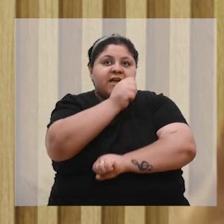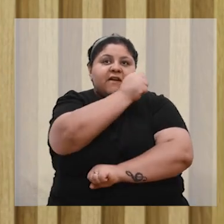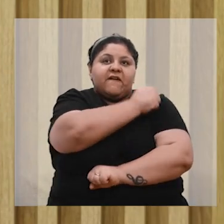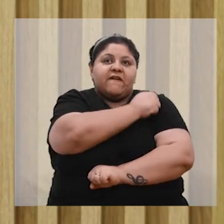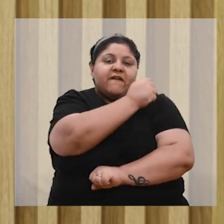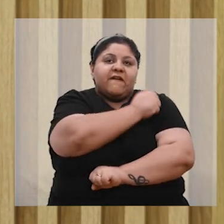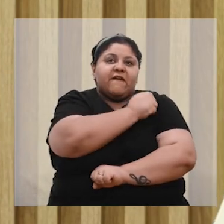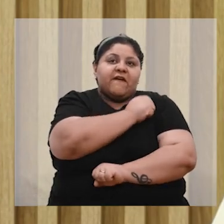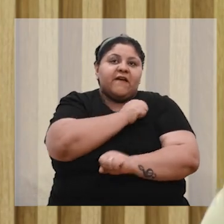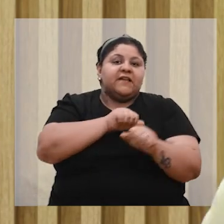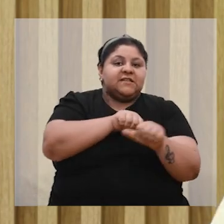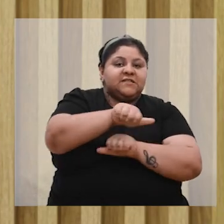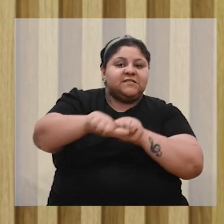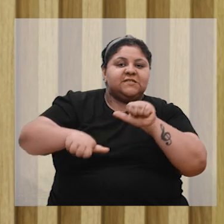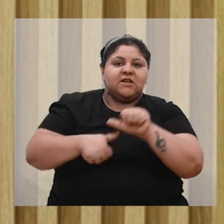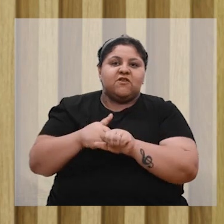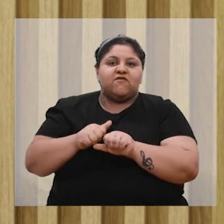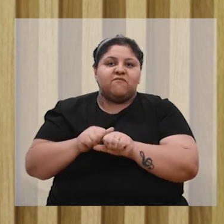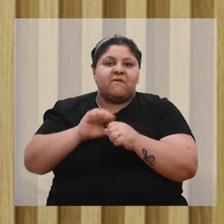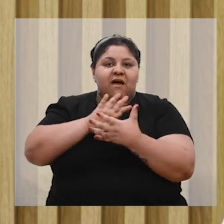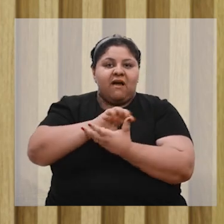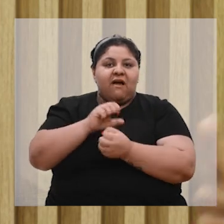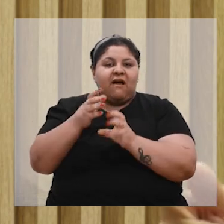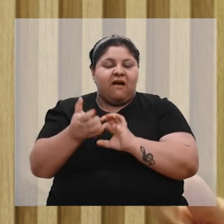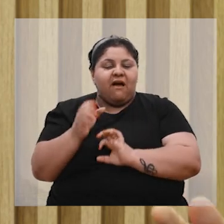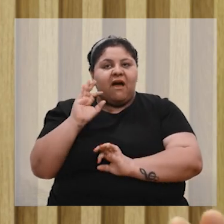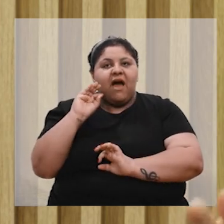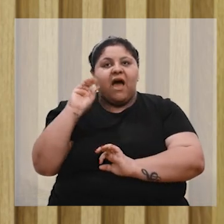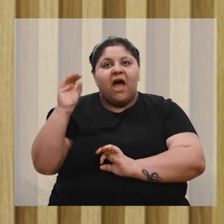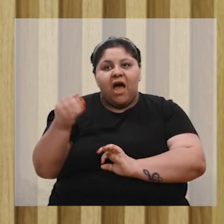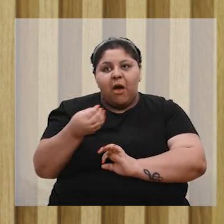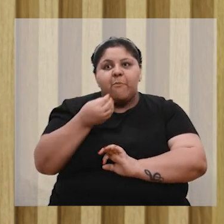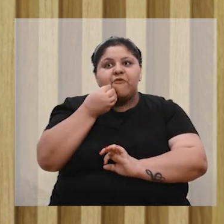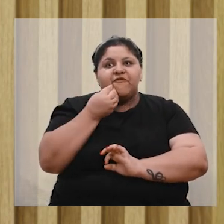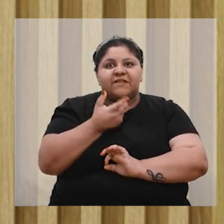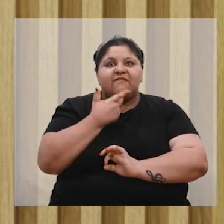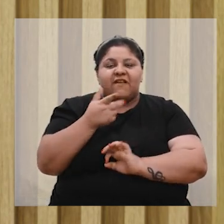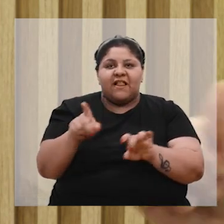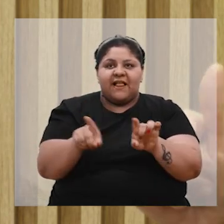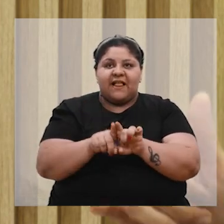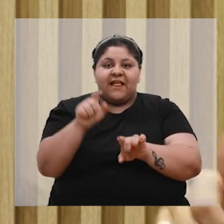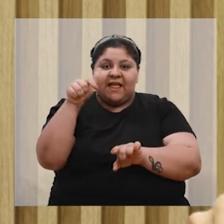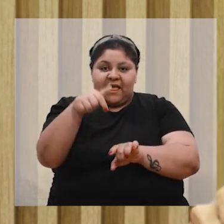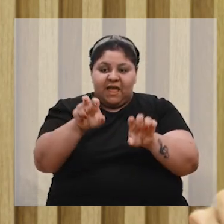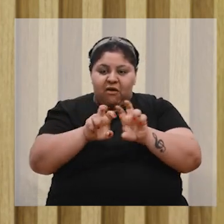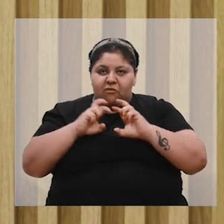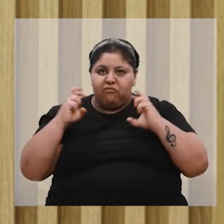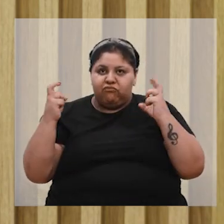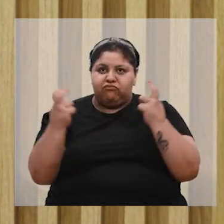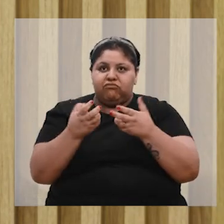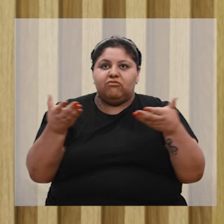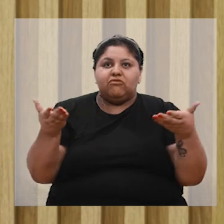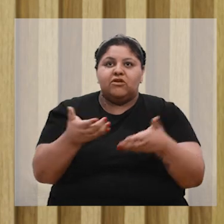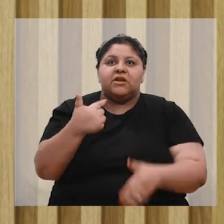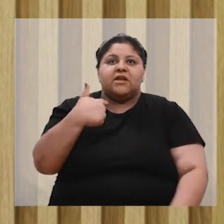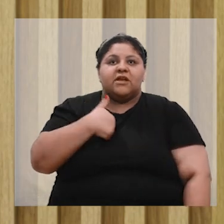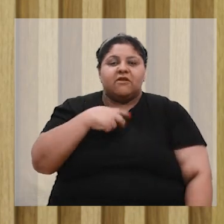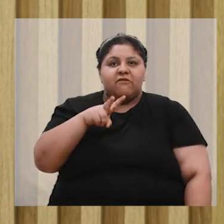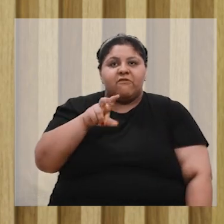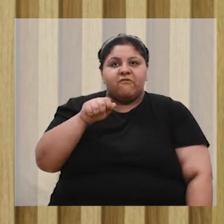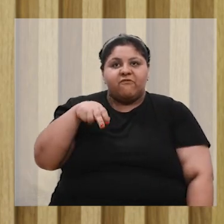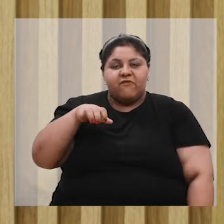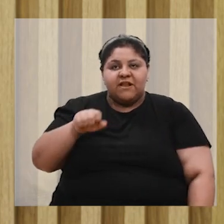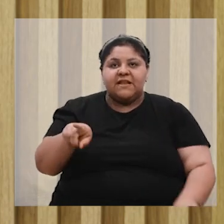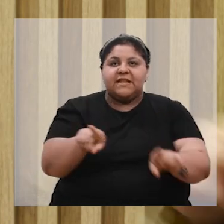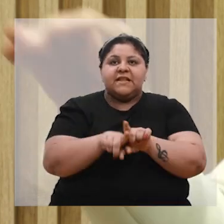ser artista. Eu quero também agora aproveitar, antes da discussão, de comentar, gente, aqui na nossa roda de saberes de hoje, eu, Vânia, também